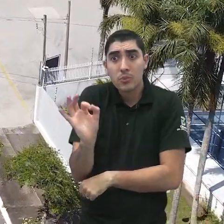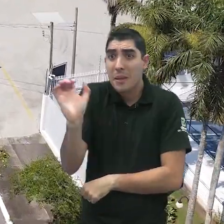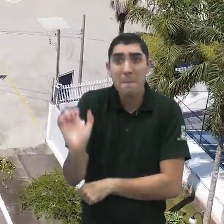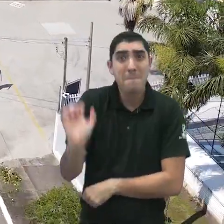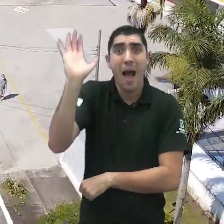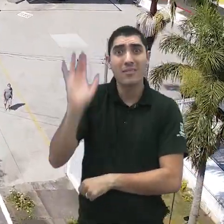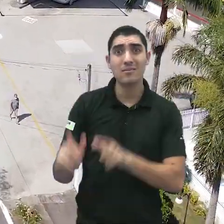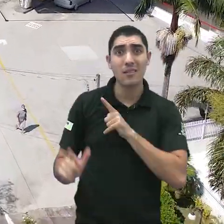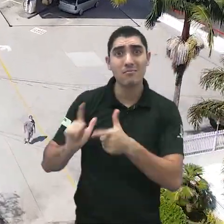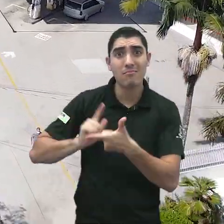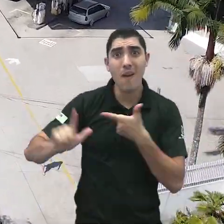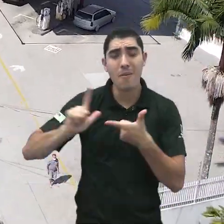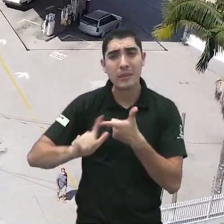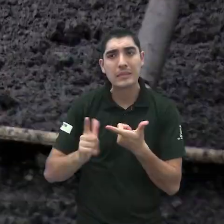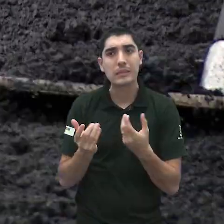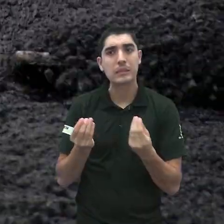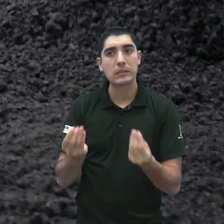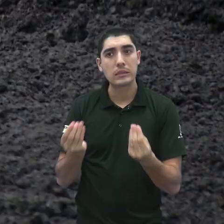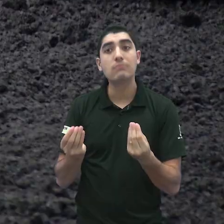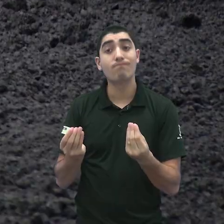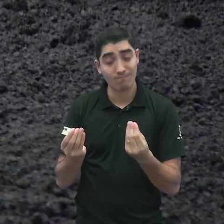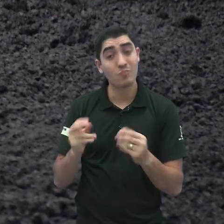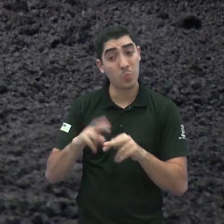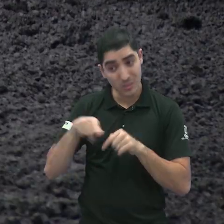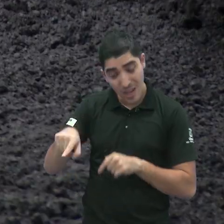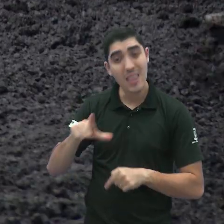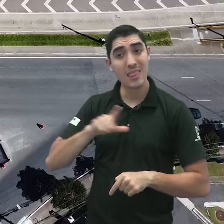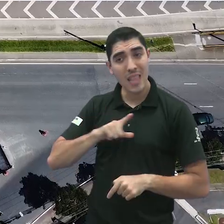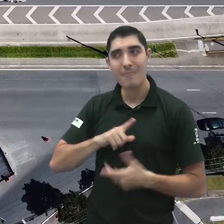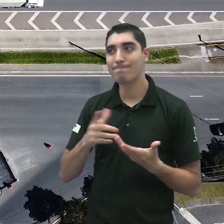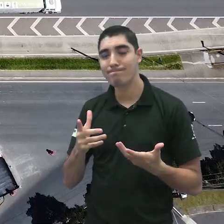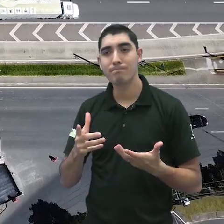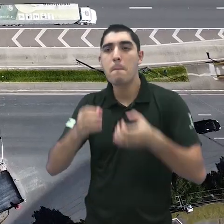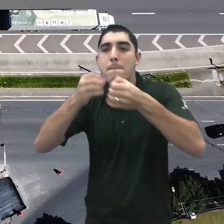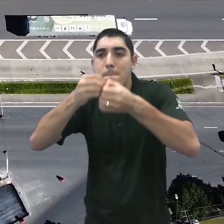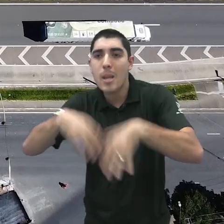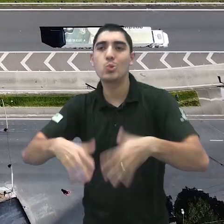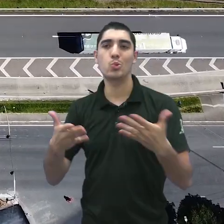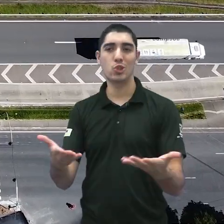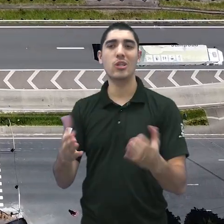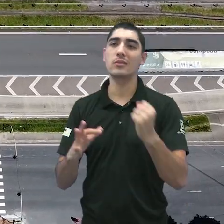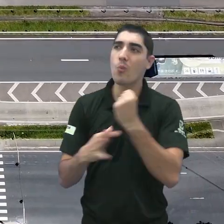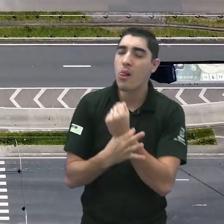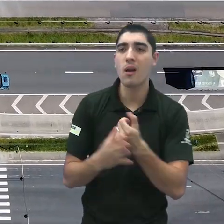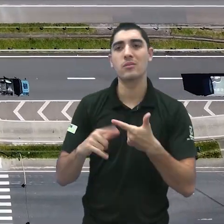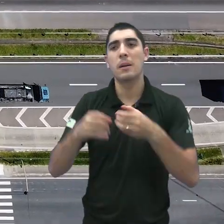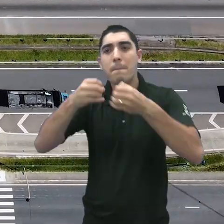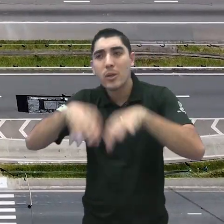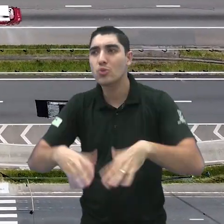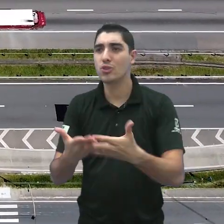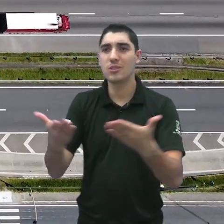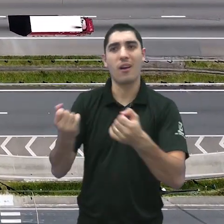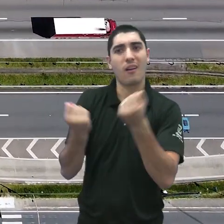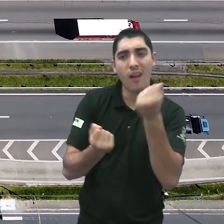prática, como essa condição, né, das estradas impacta o trânsito, né, a segurança e o dia a dia de quem